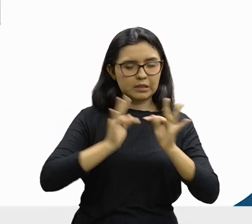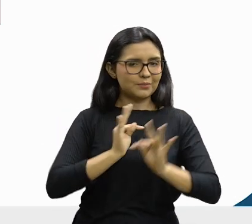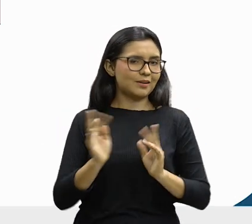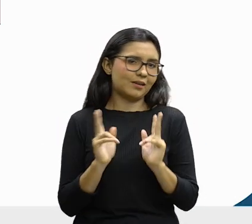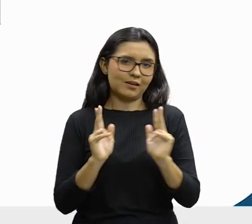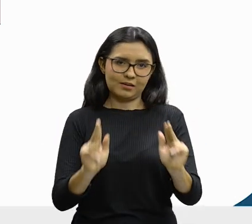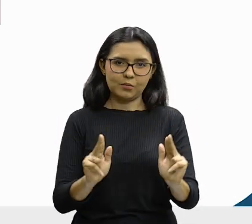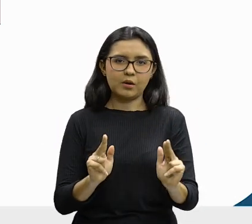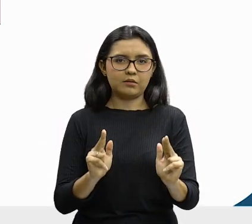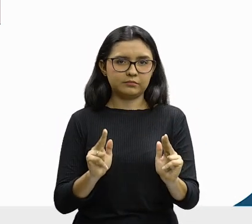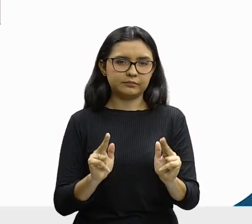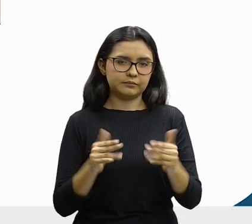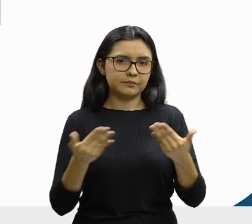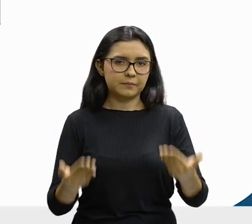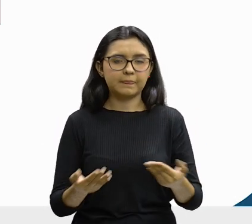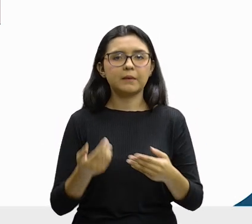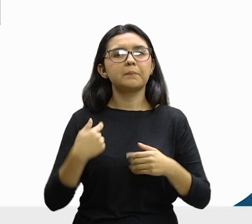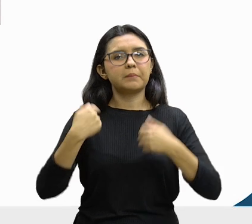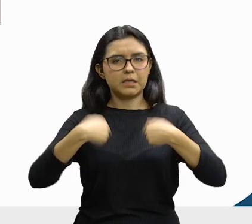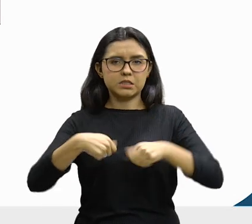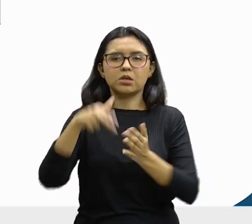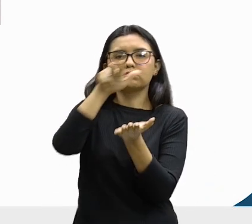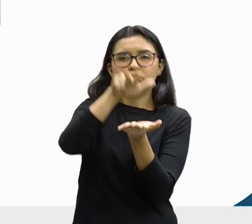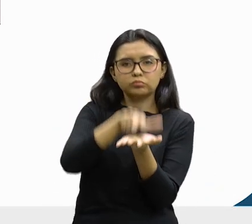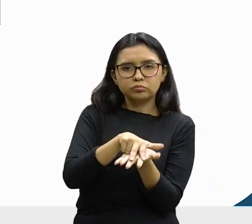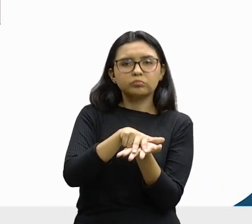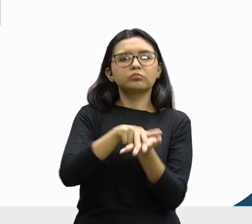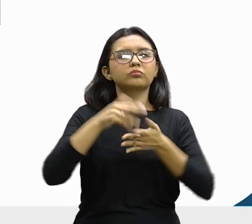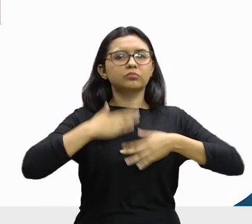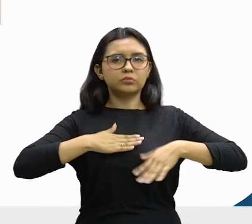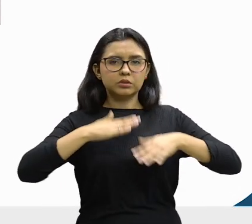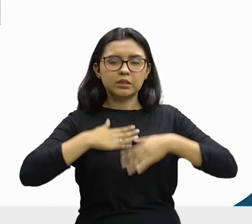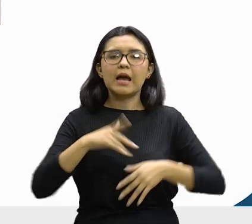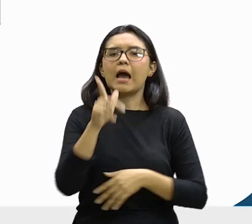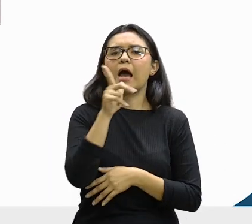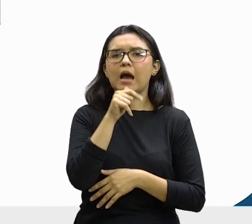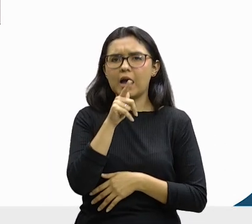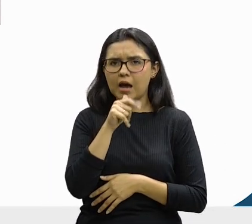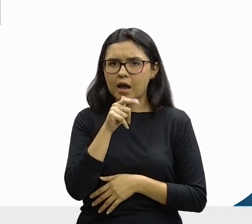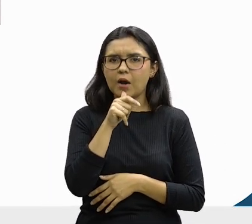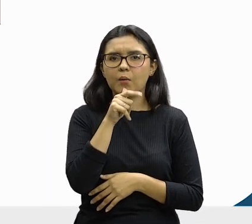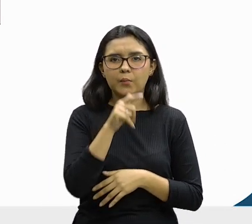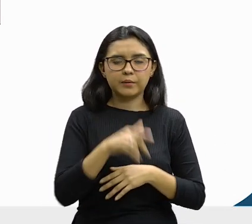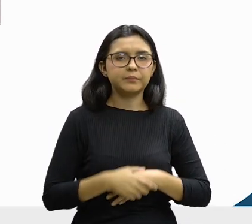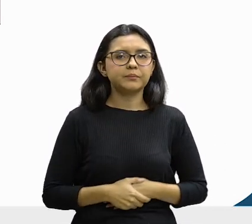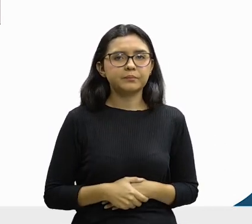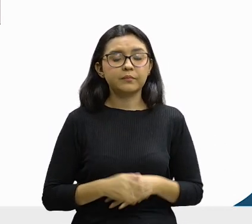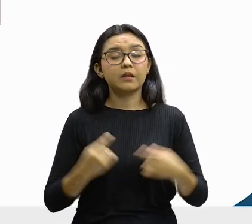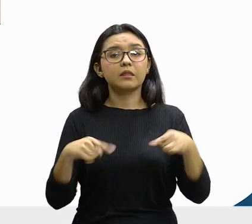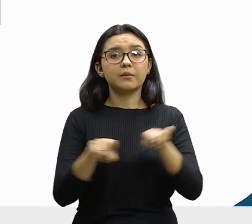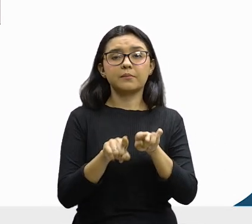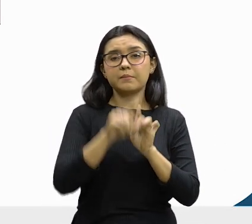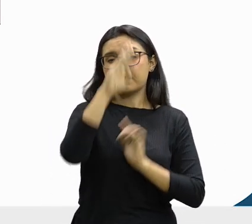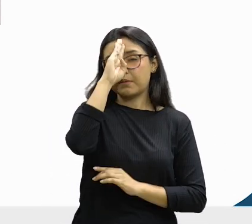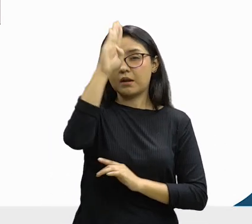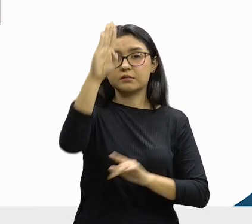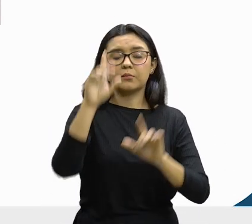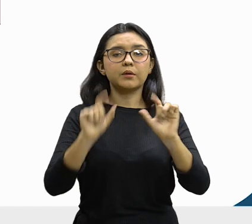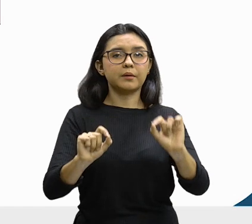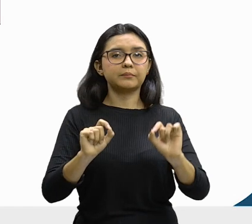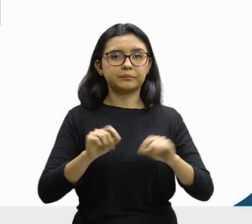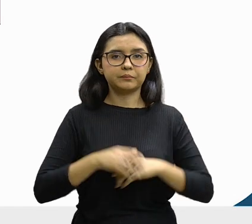sempre é o mesmo, que é repouso, ingestão de muitos líquidos, tá? E principalmente ali,